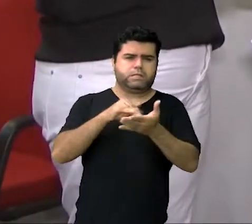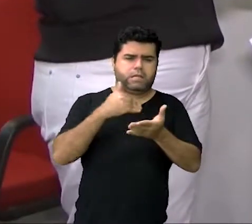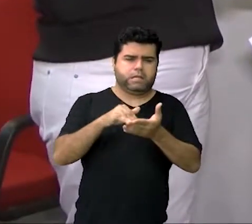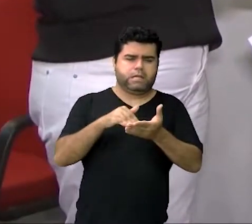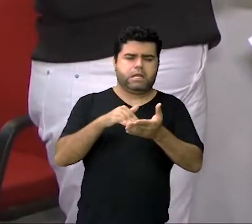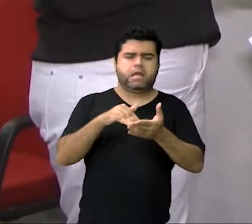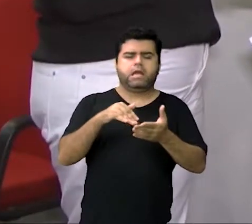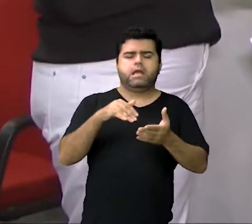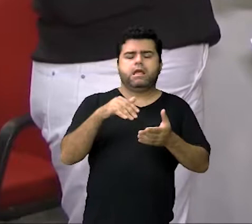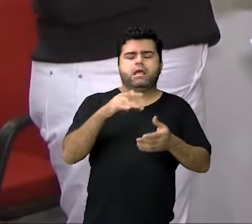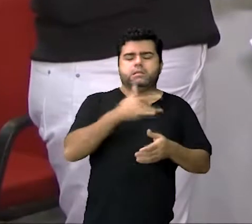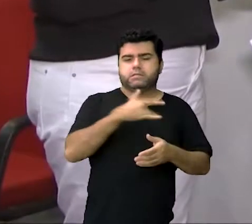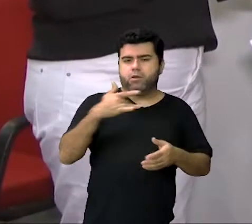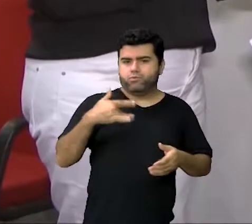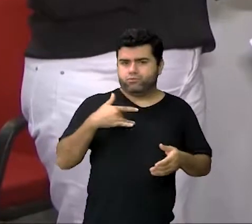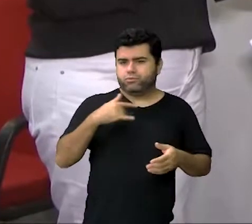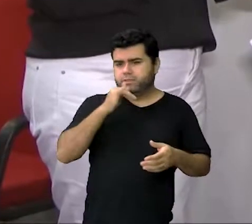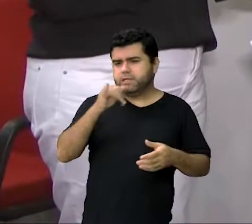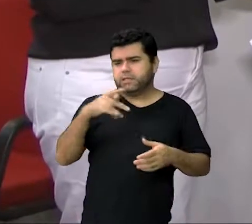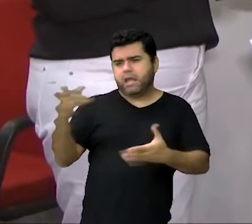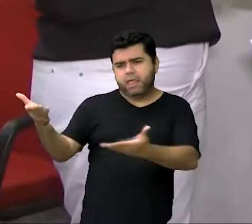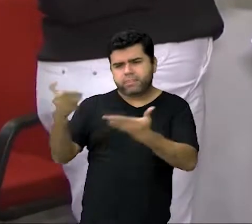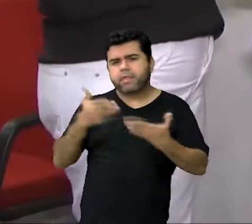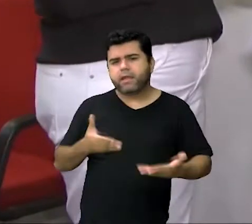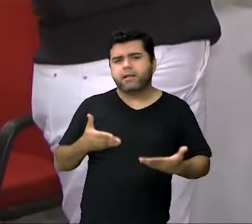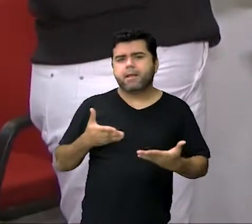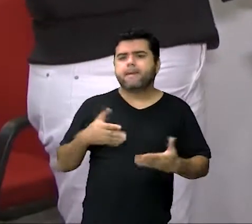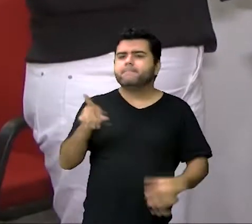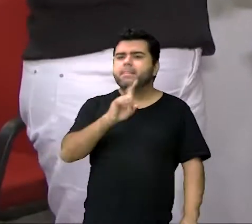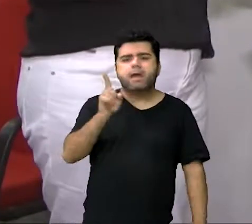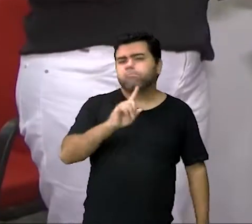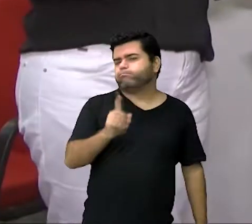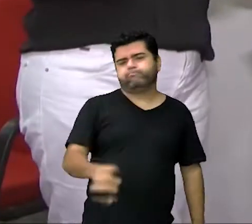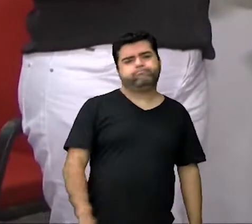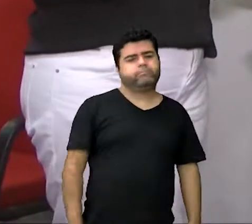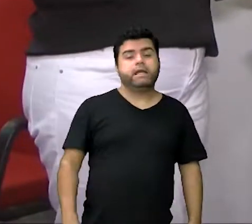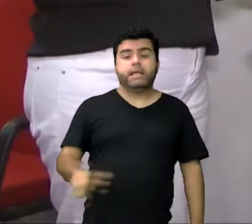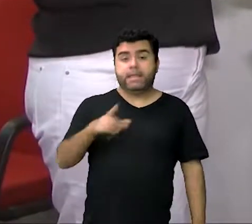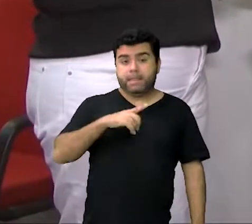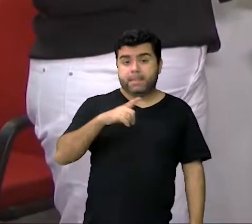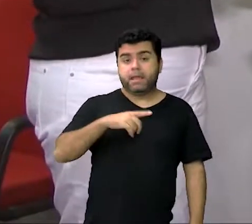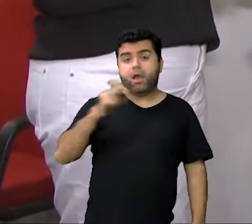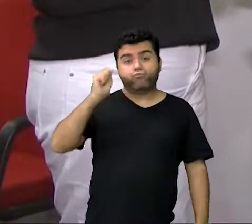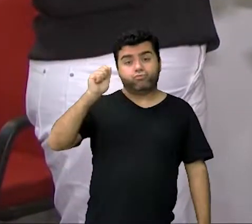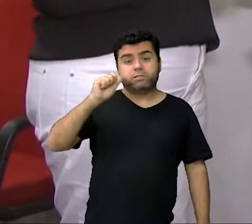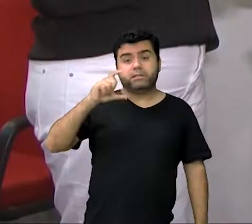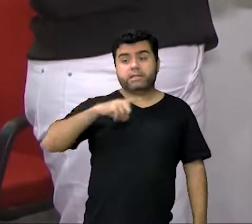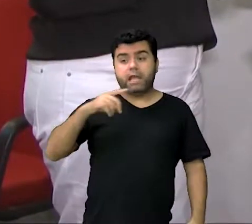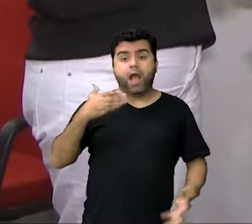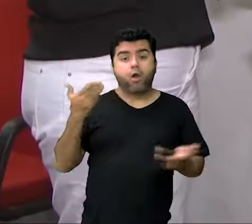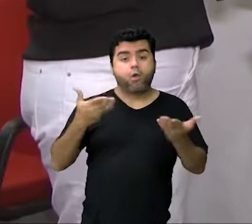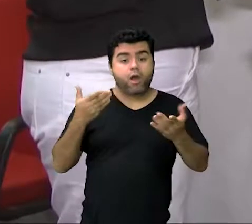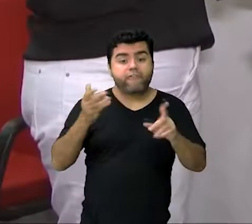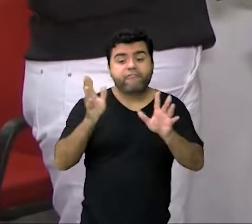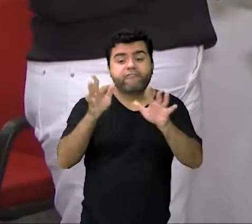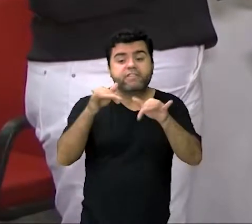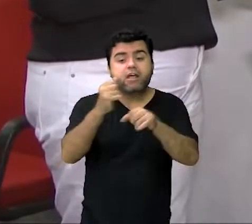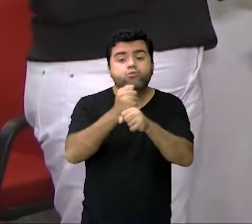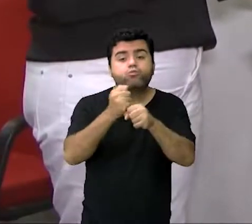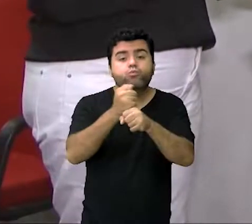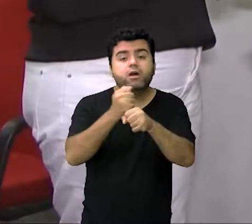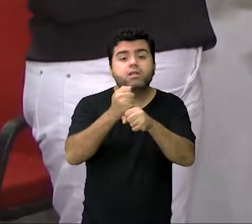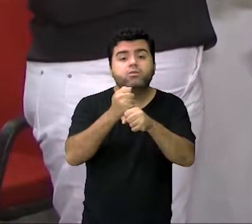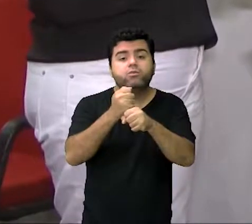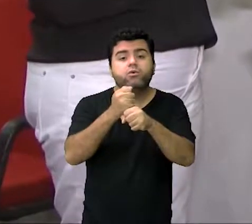esses autistas, mas não atendem. Nós temos autistas que, agora, no final de ano letivo, está fora da escola porque não tem o